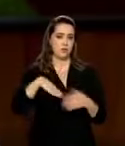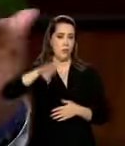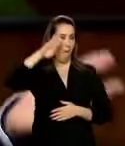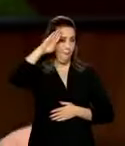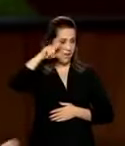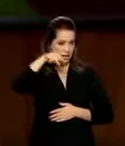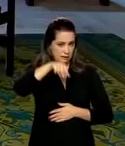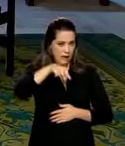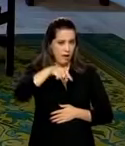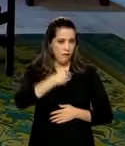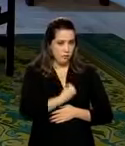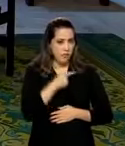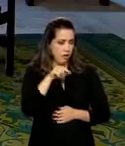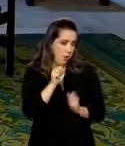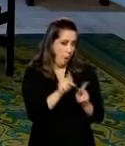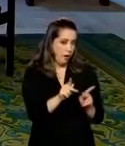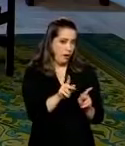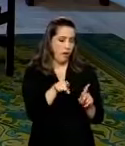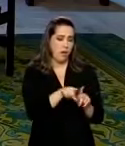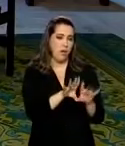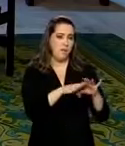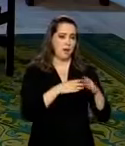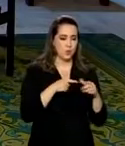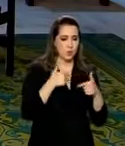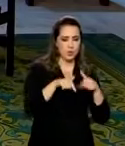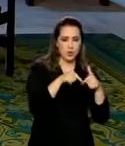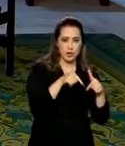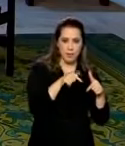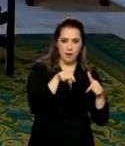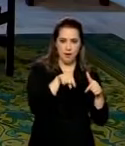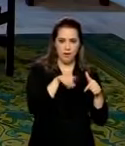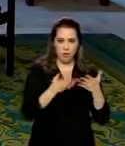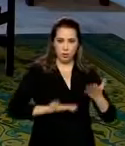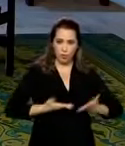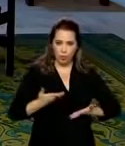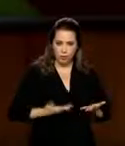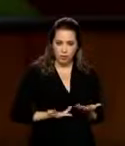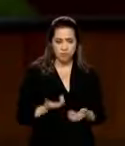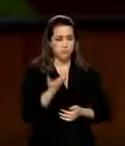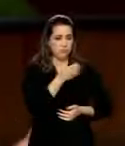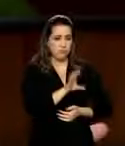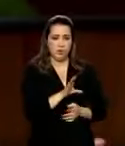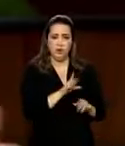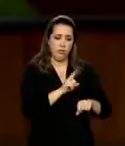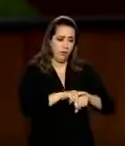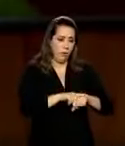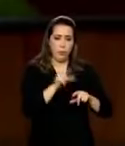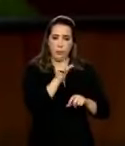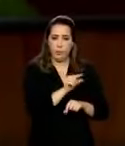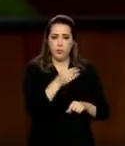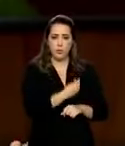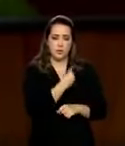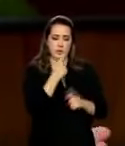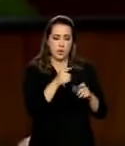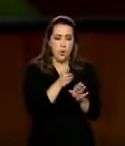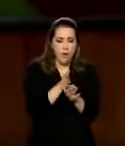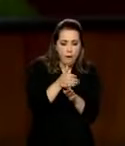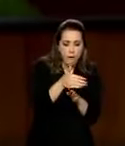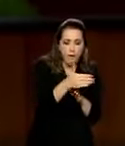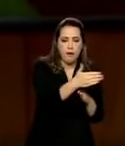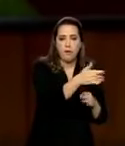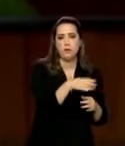servidor público lá. Ou quando muito, você vai mantê-lo por pouco tempo. O que nós estamos fazendo para reverter isso aí? Eu vou falar, não